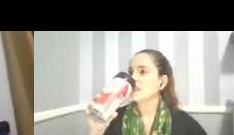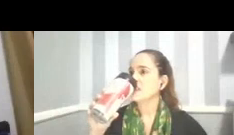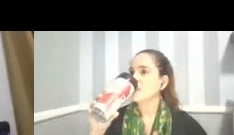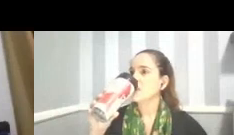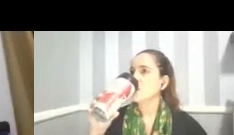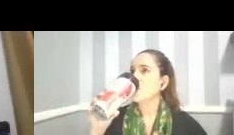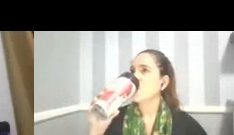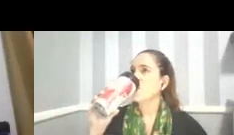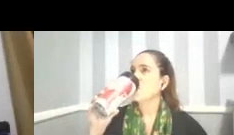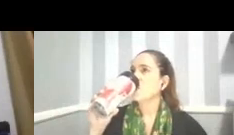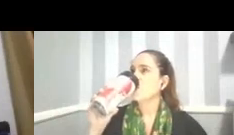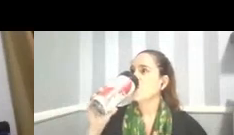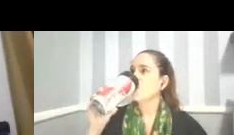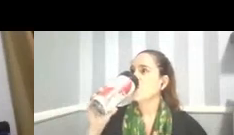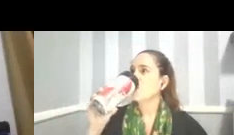Eu, não, Lucas, que Luiz.